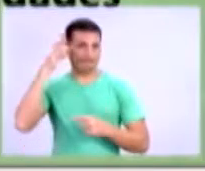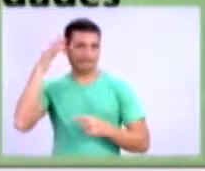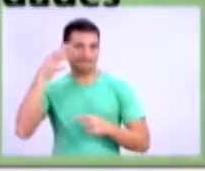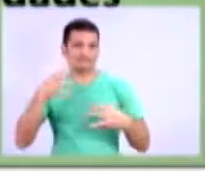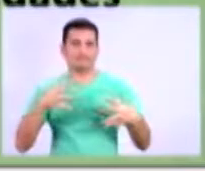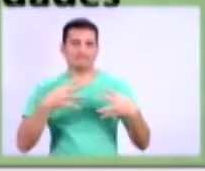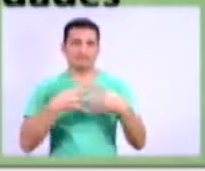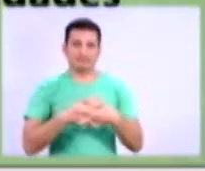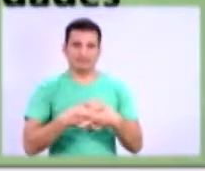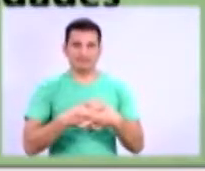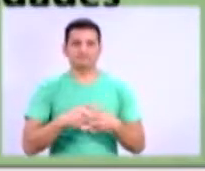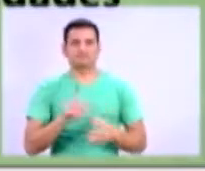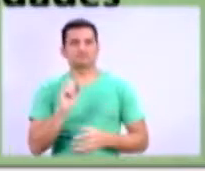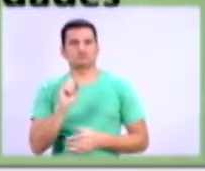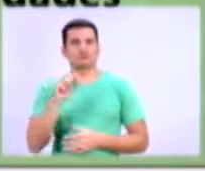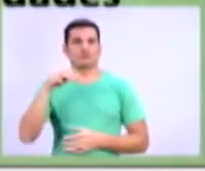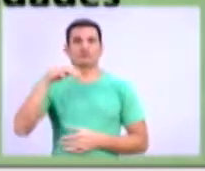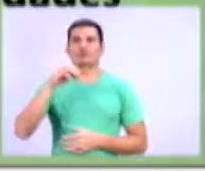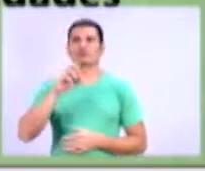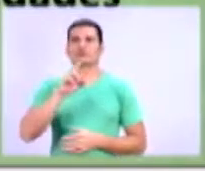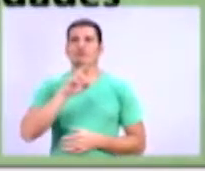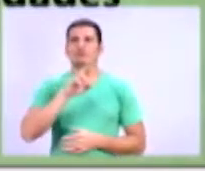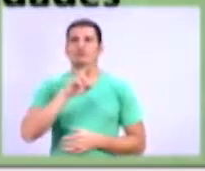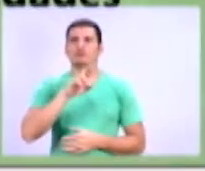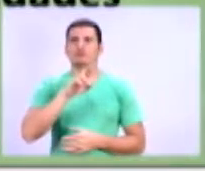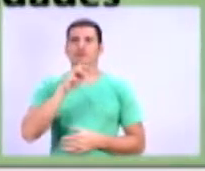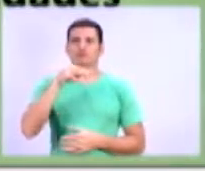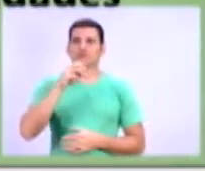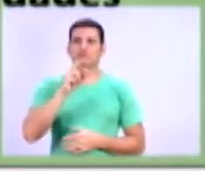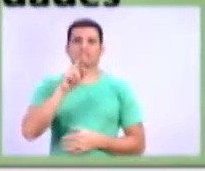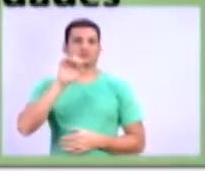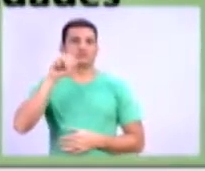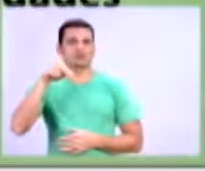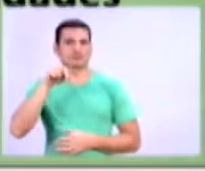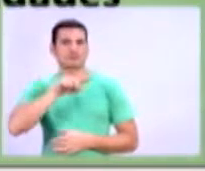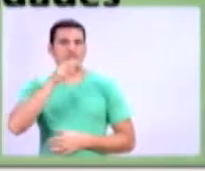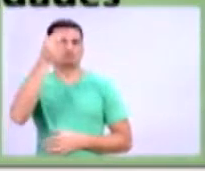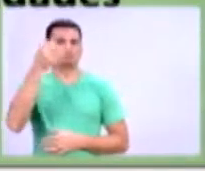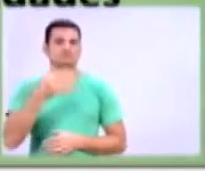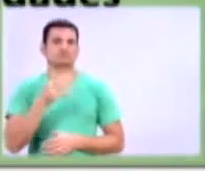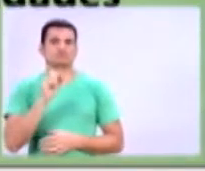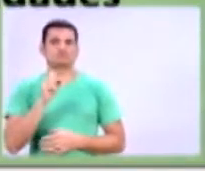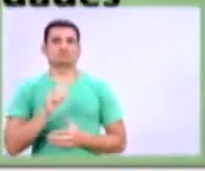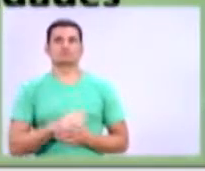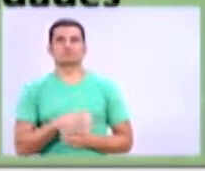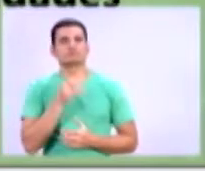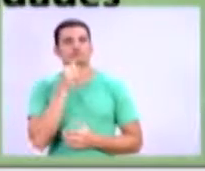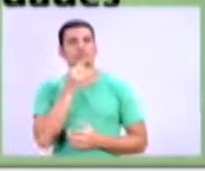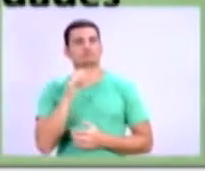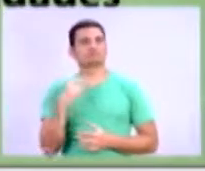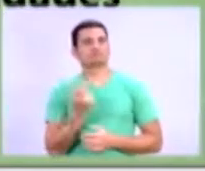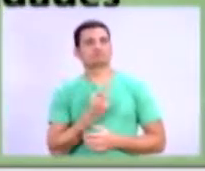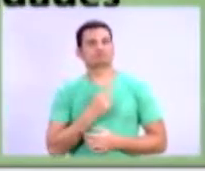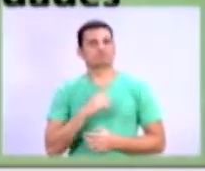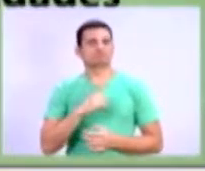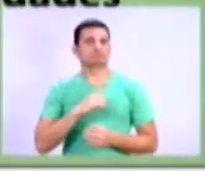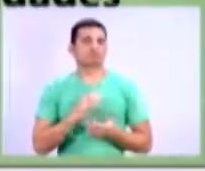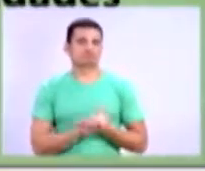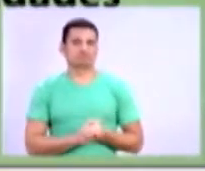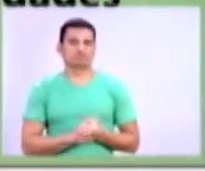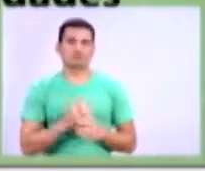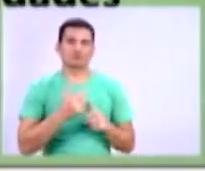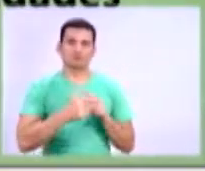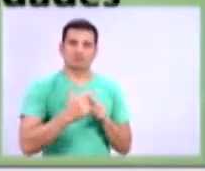o que Morin vai dizer é que quando nós estamos diante de uma situação complexa, ou de uma